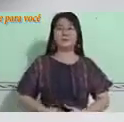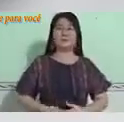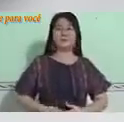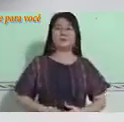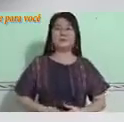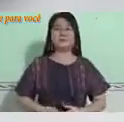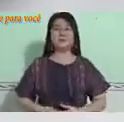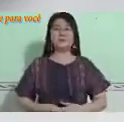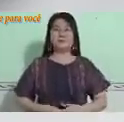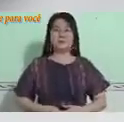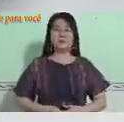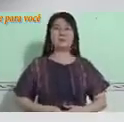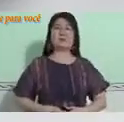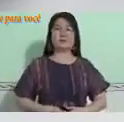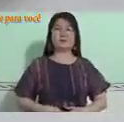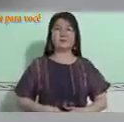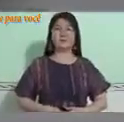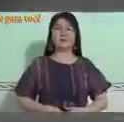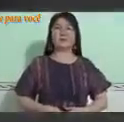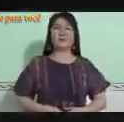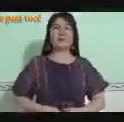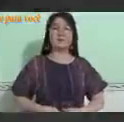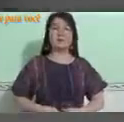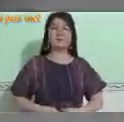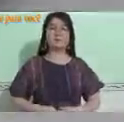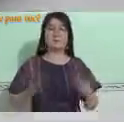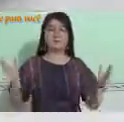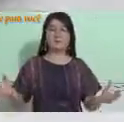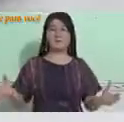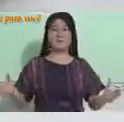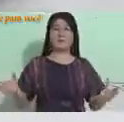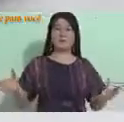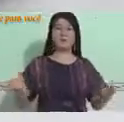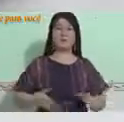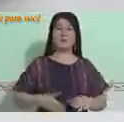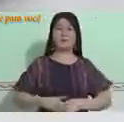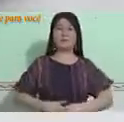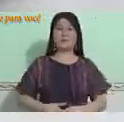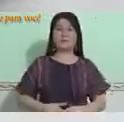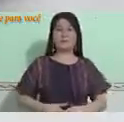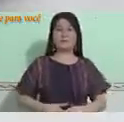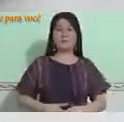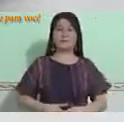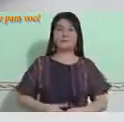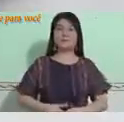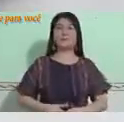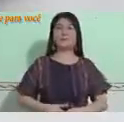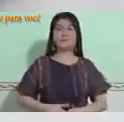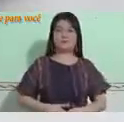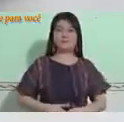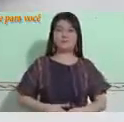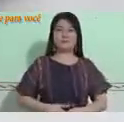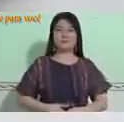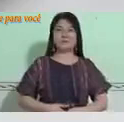vírgula, gerando uma doença inflamatória pélvica, vírgula, também conhecida como DIP, ponto e vírgula, aumentar a probabilidade